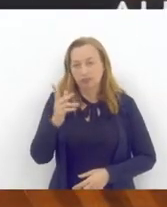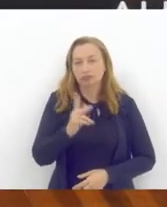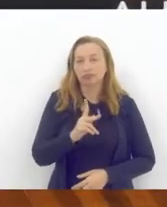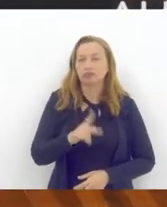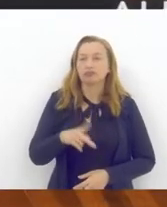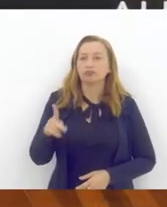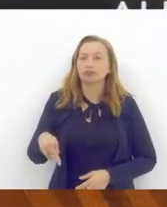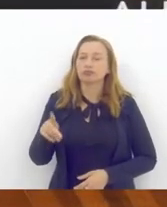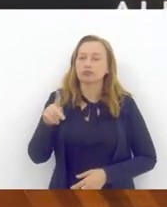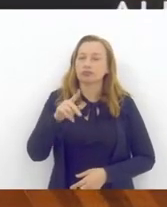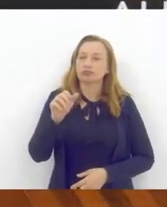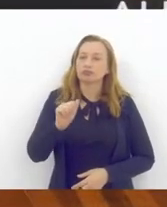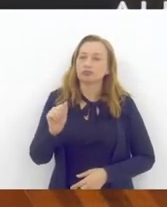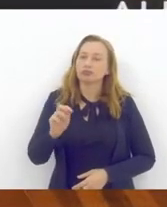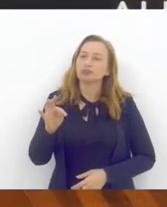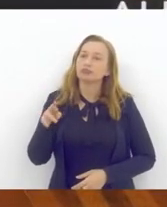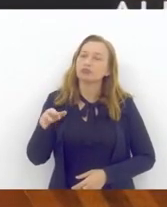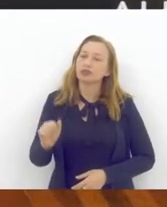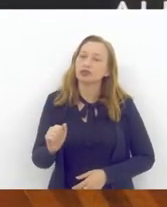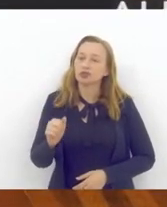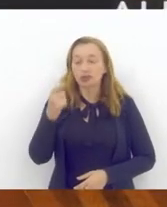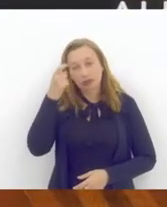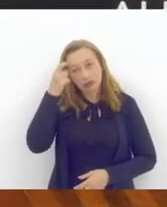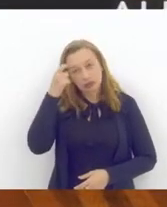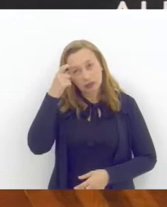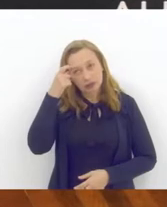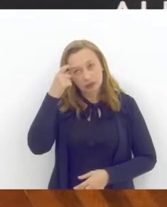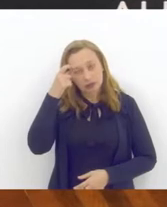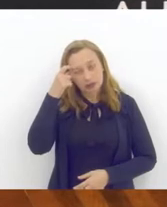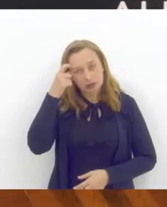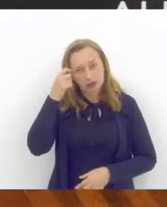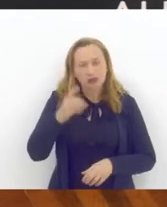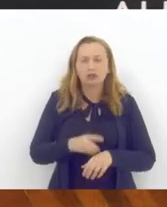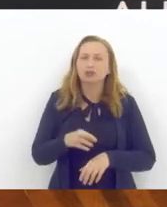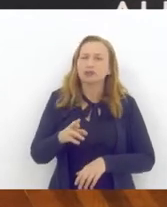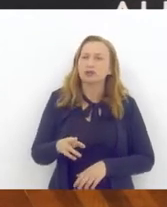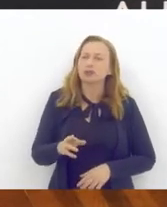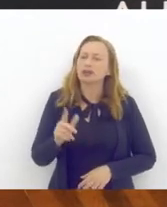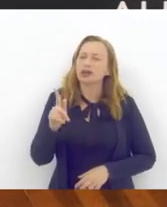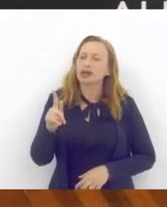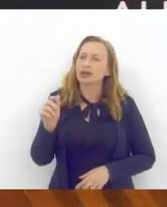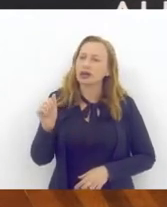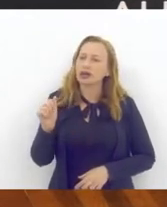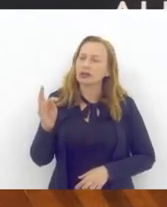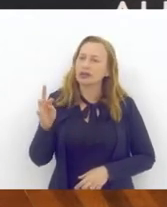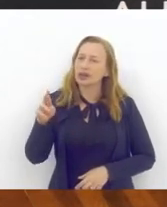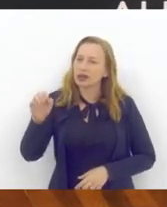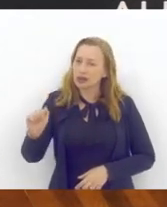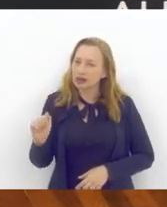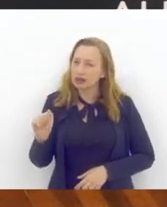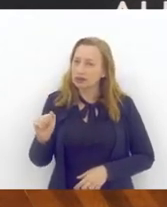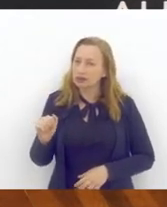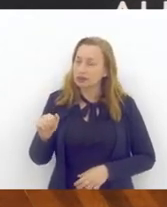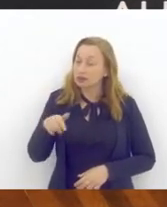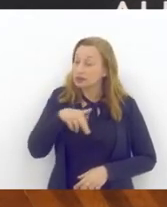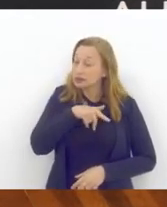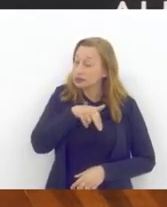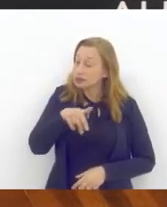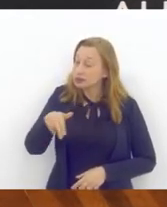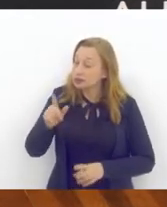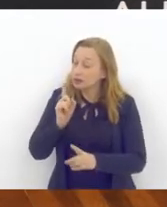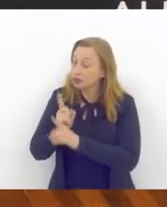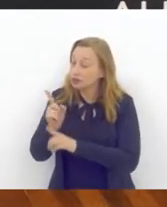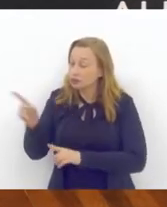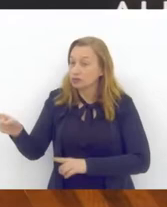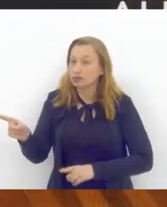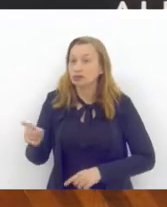Azambuja. Deputado Luiz Paulo, faz outra palavra. Doutor Azambuja, a Gabriela... está indo aí na sua direção, para o